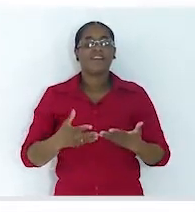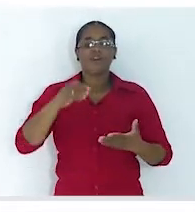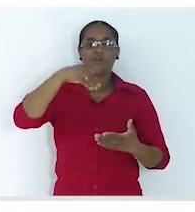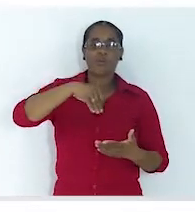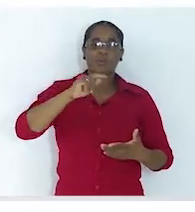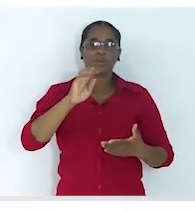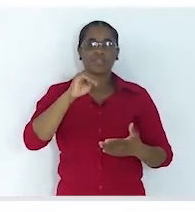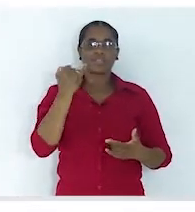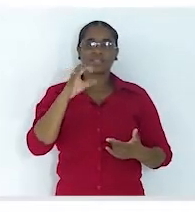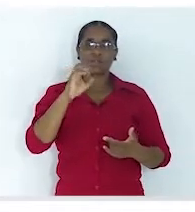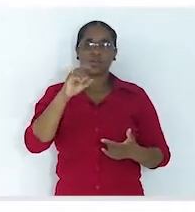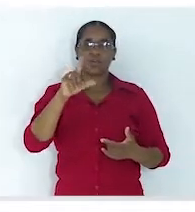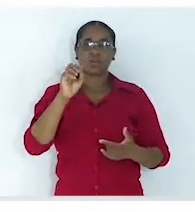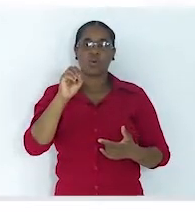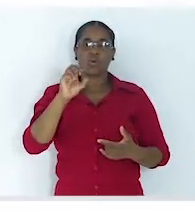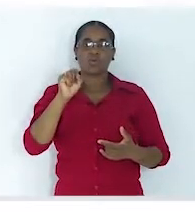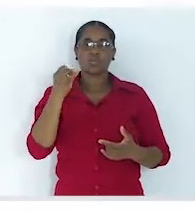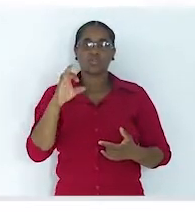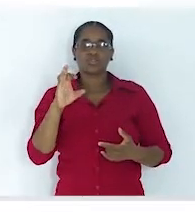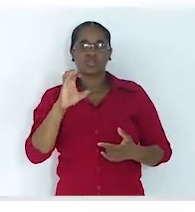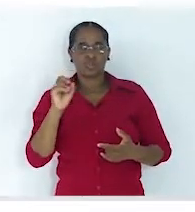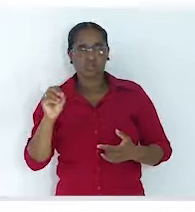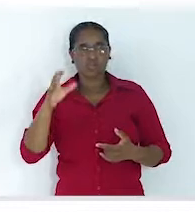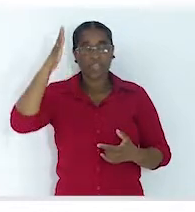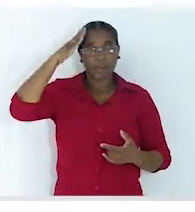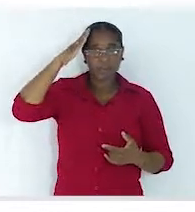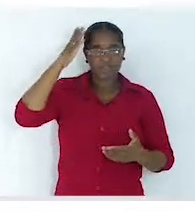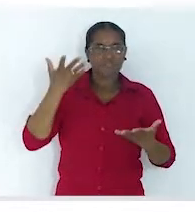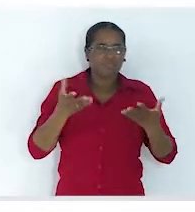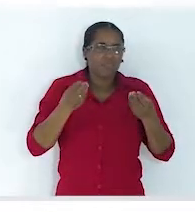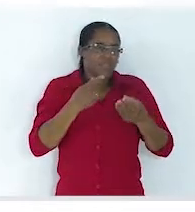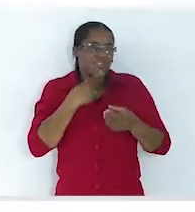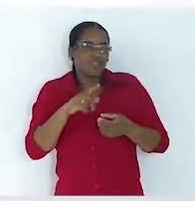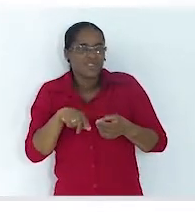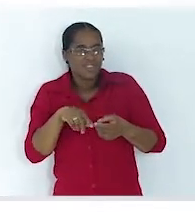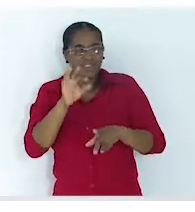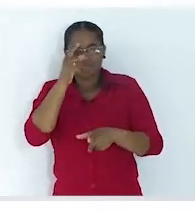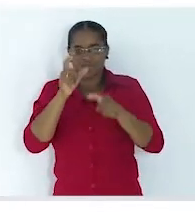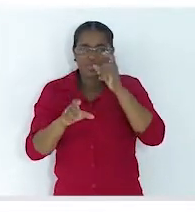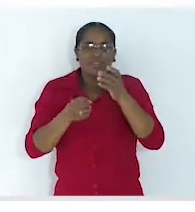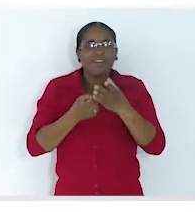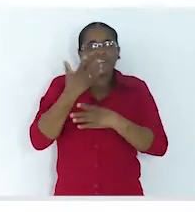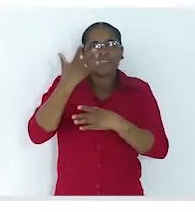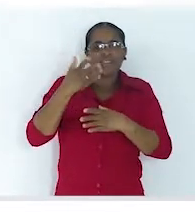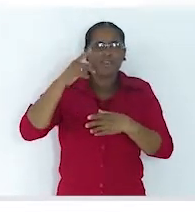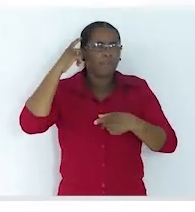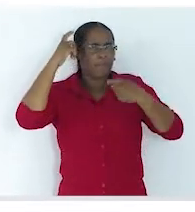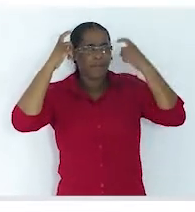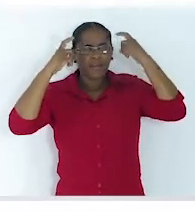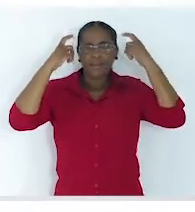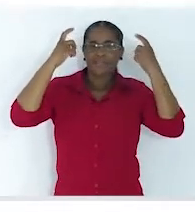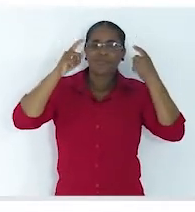vem do psíquico, não é assim? Então, certas vezes, pessoas criam, imaginam espaços